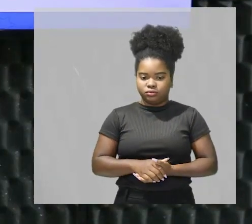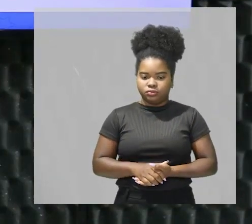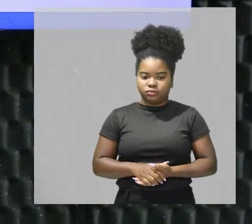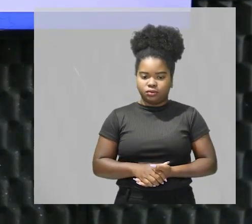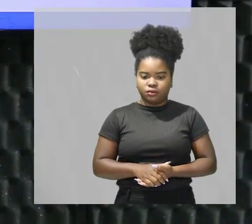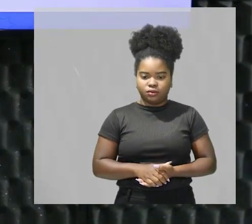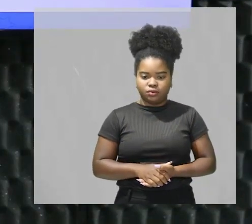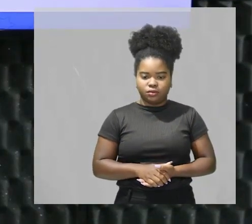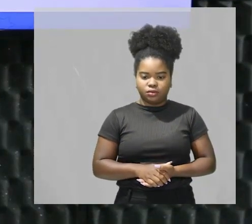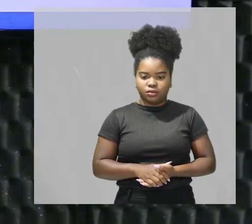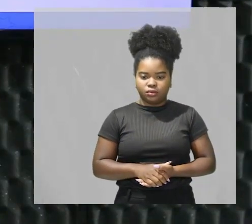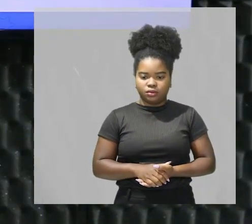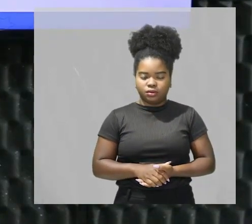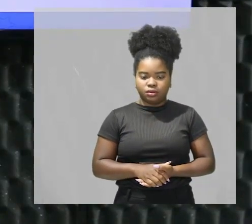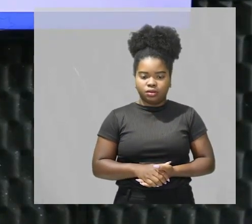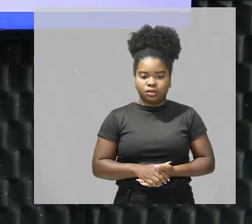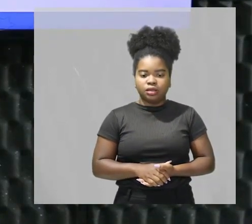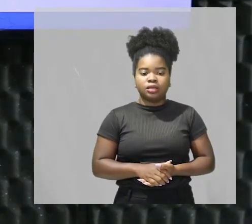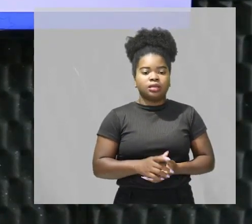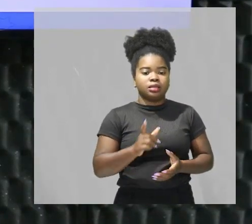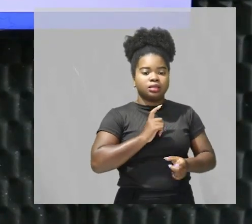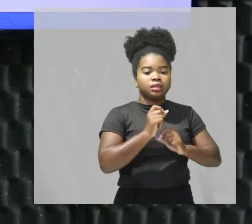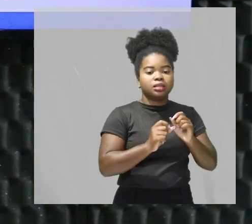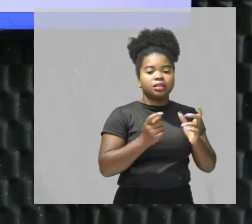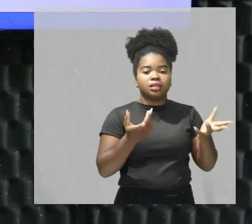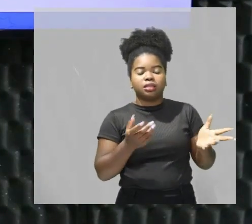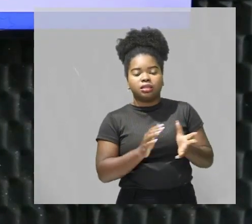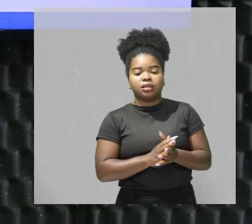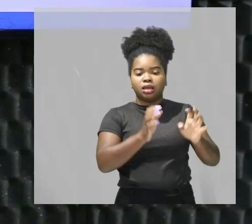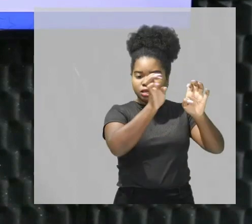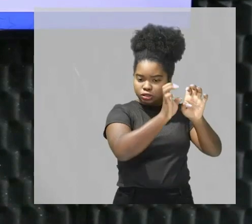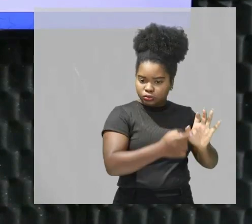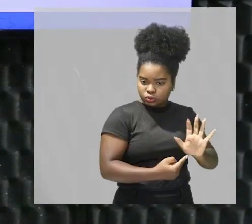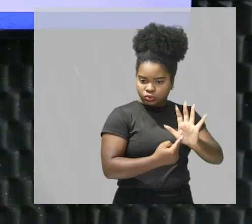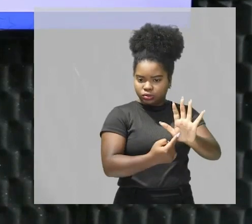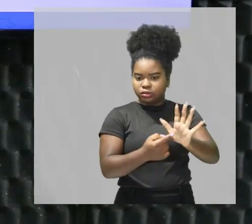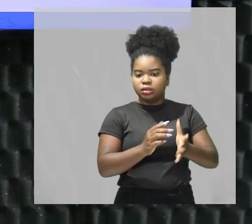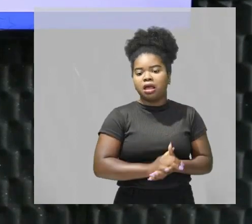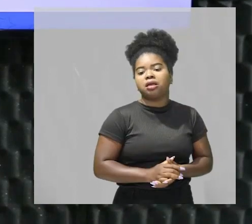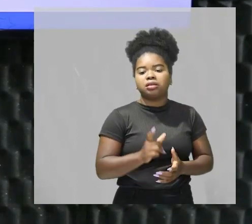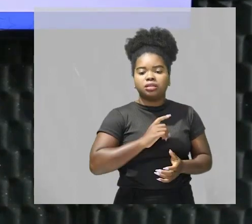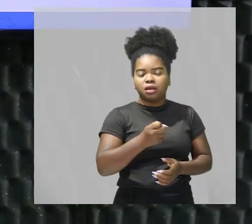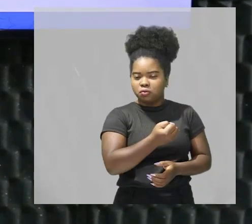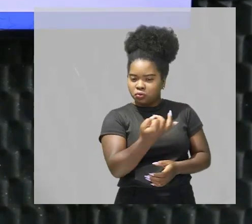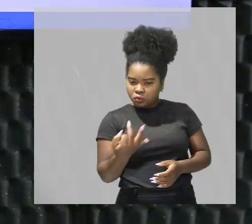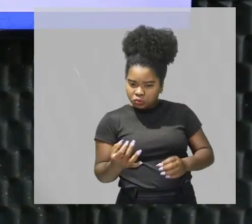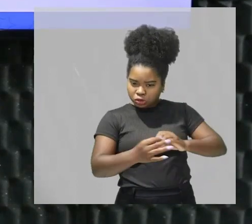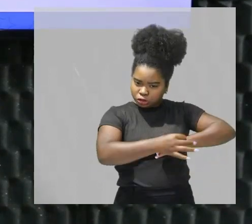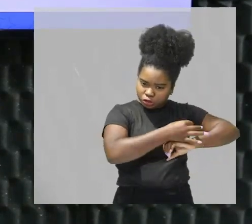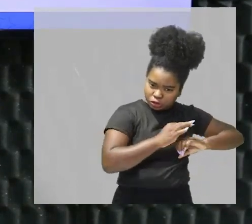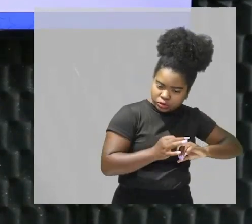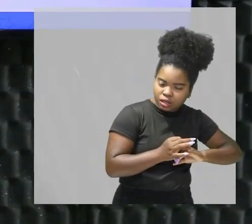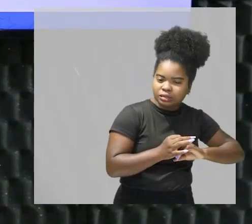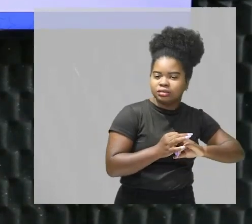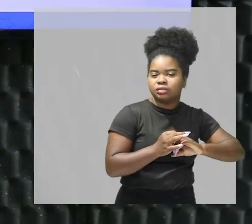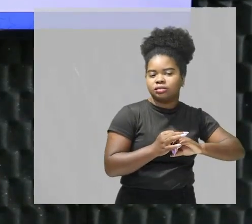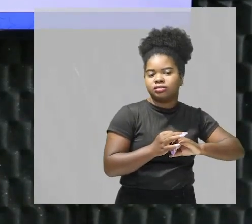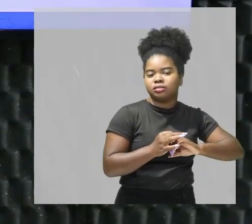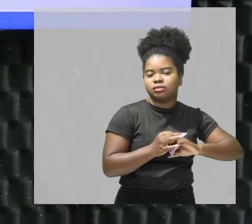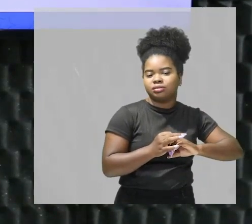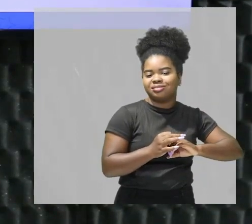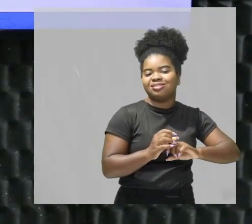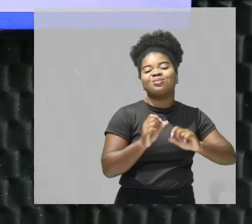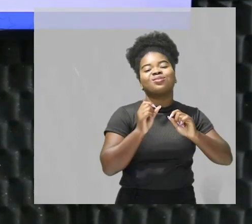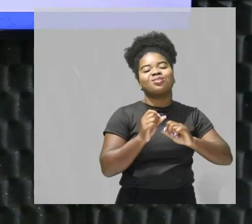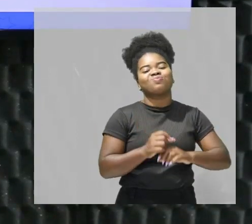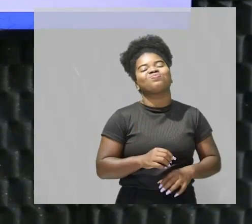a fórmula que foi aparecida, ela indica os átomos e a quantidade desses átomos, fórmula